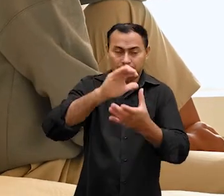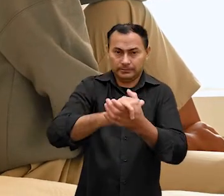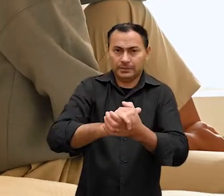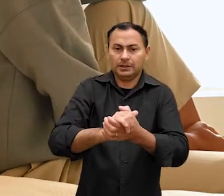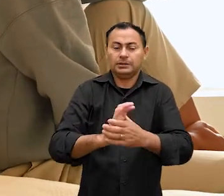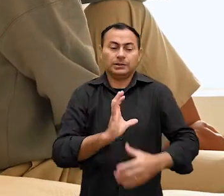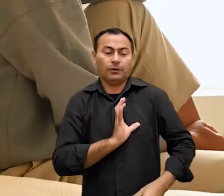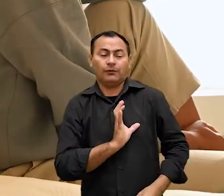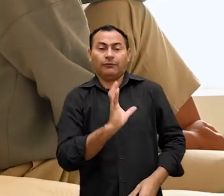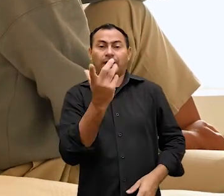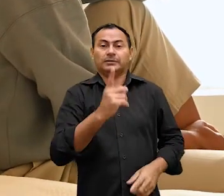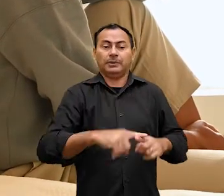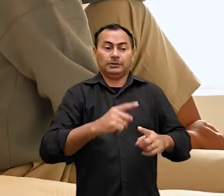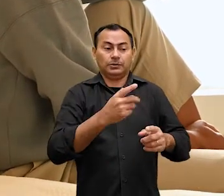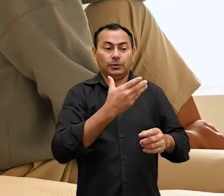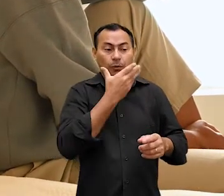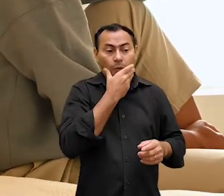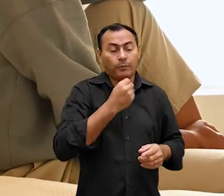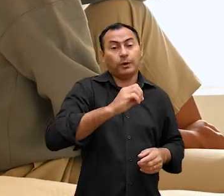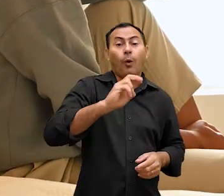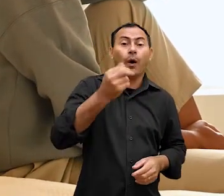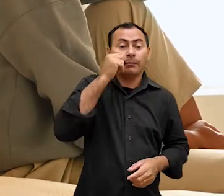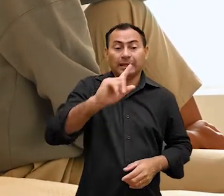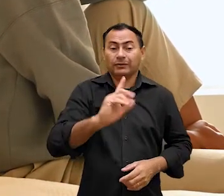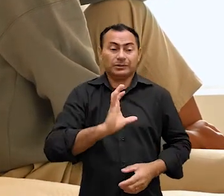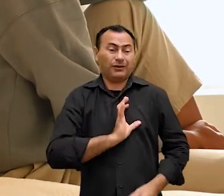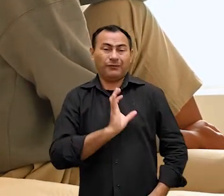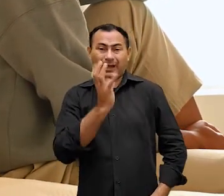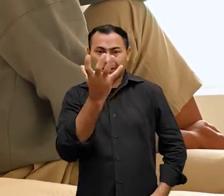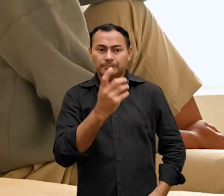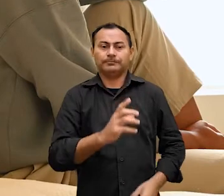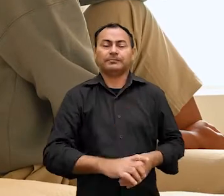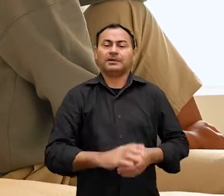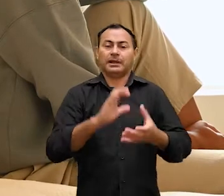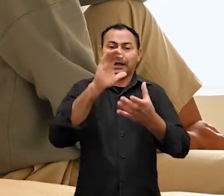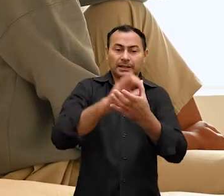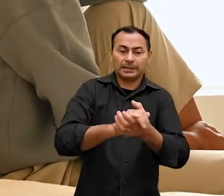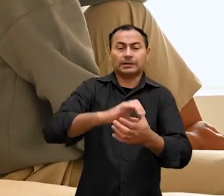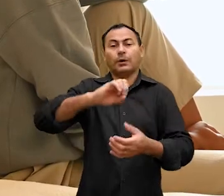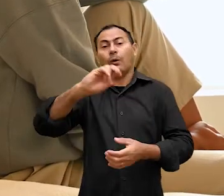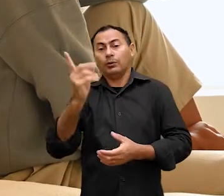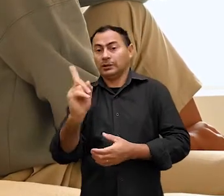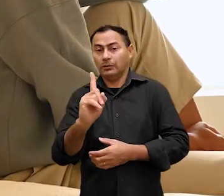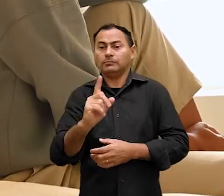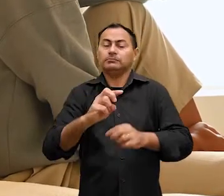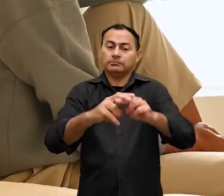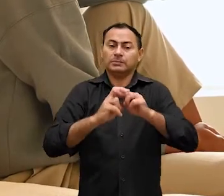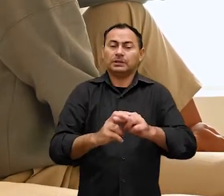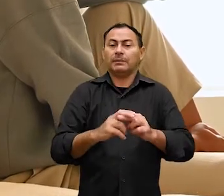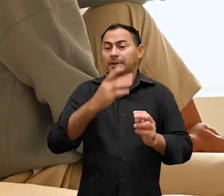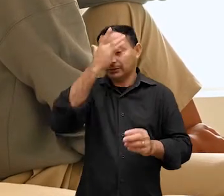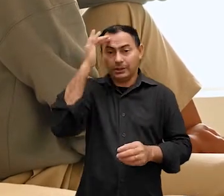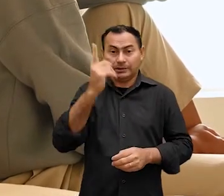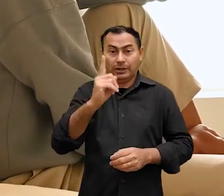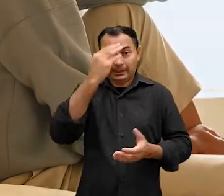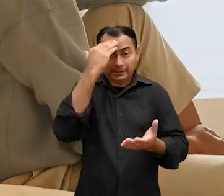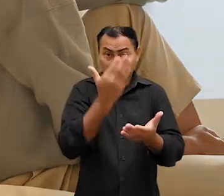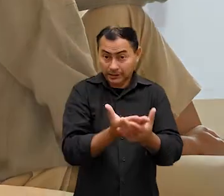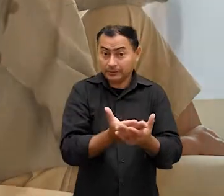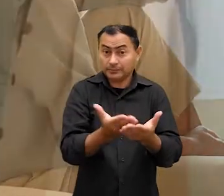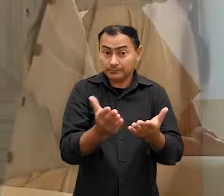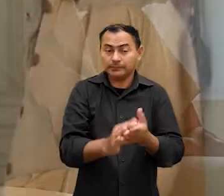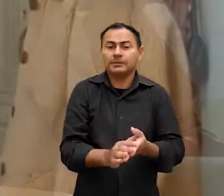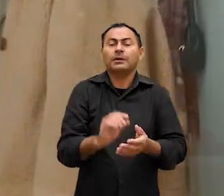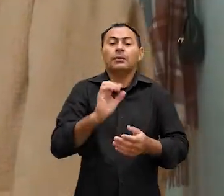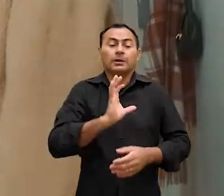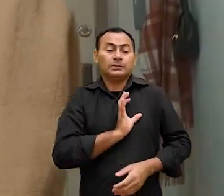se converte, mas seu cônjuge não, a opção entre ficar casado ou não fica por conta do incrédulo. O que